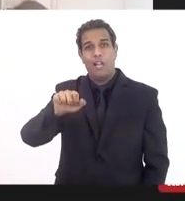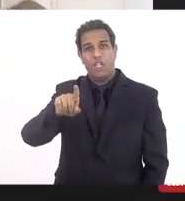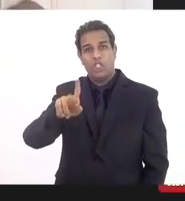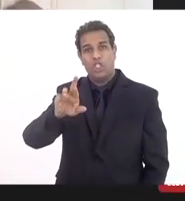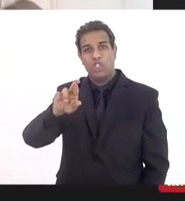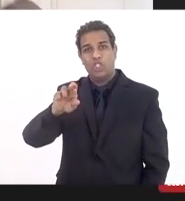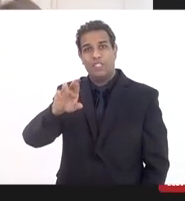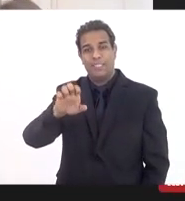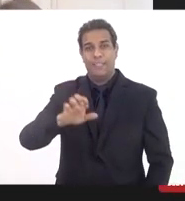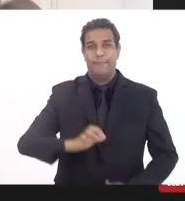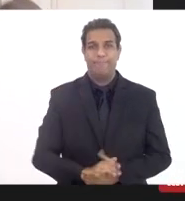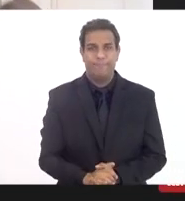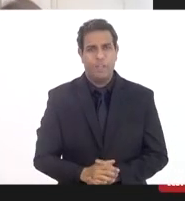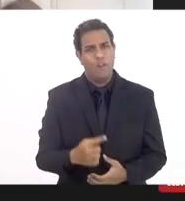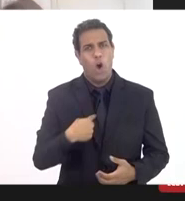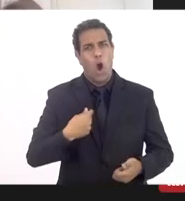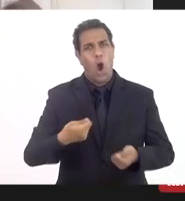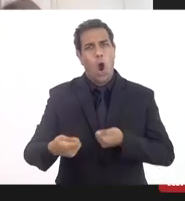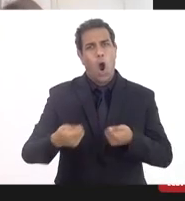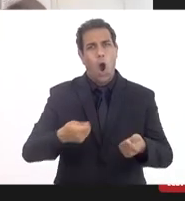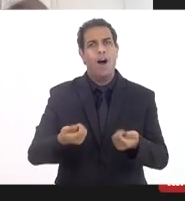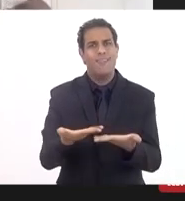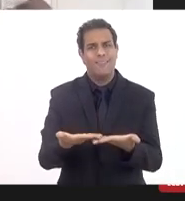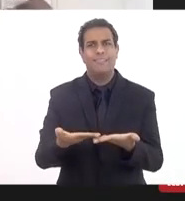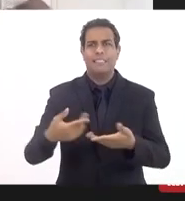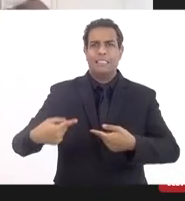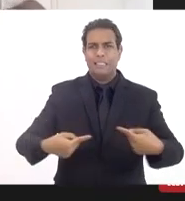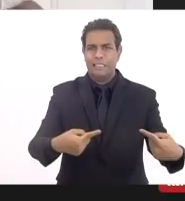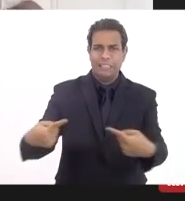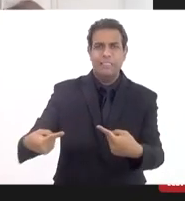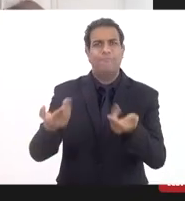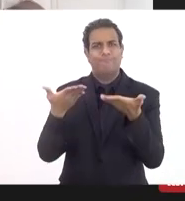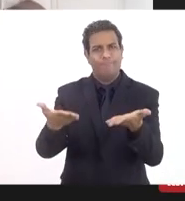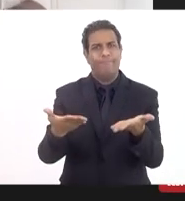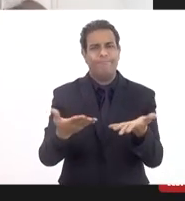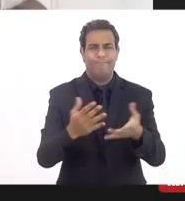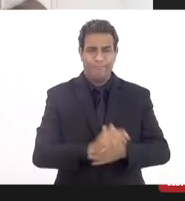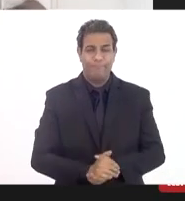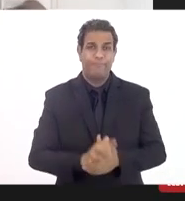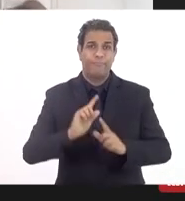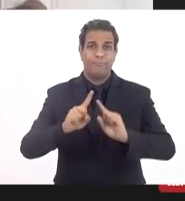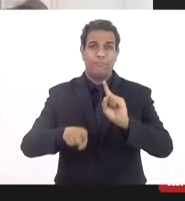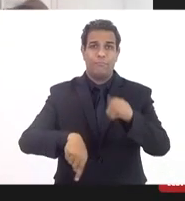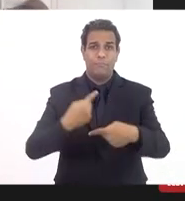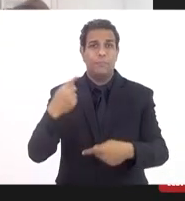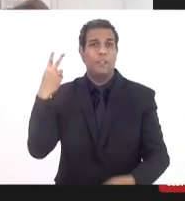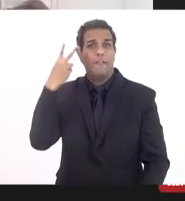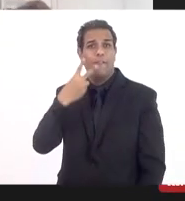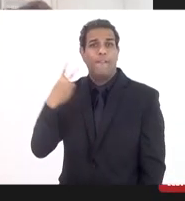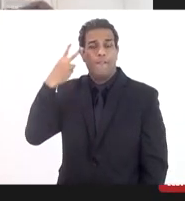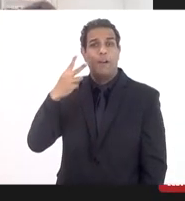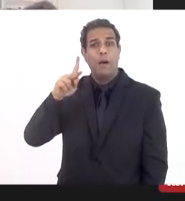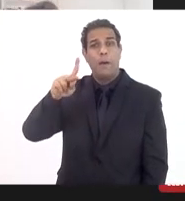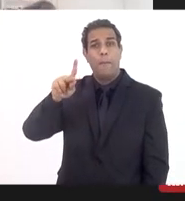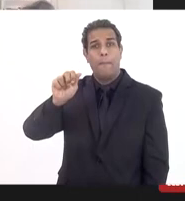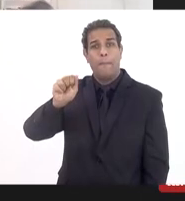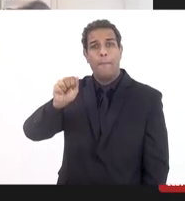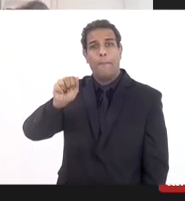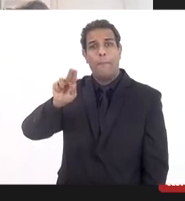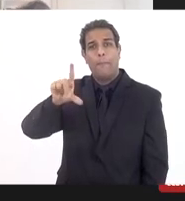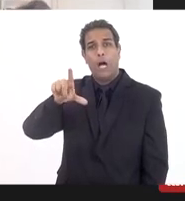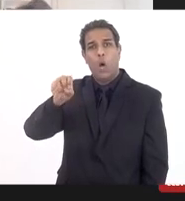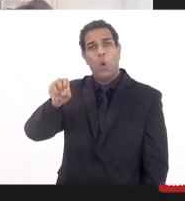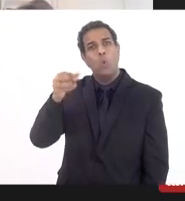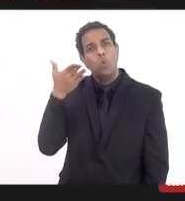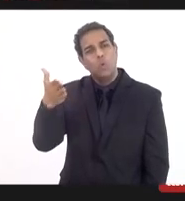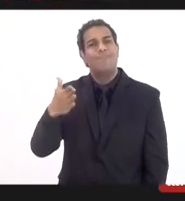a conduzir aqui um pouco o debate, doutor Alexandre Kiep, em seguida ao vereador Paulo Pinheiro, que muito